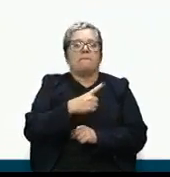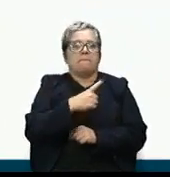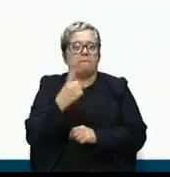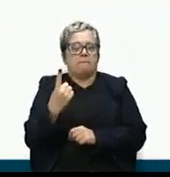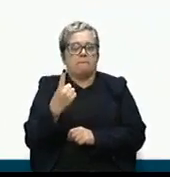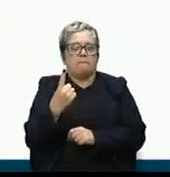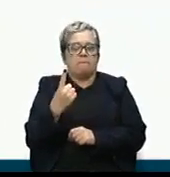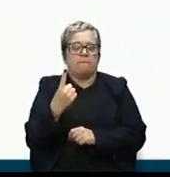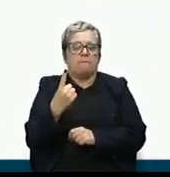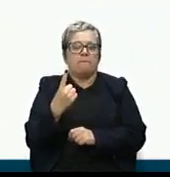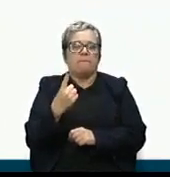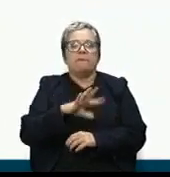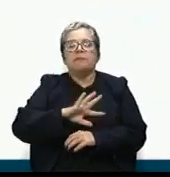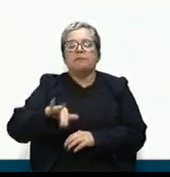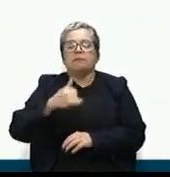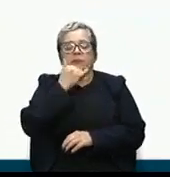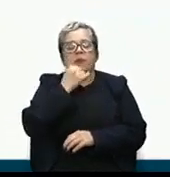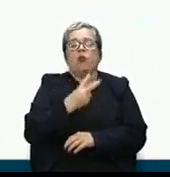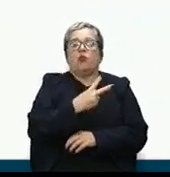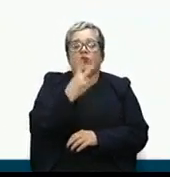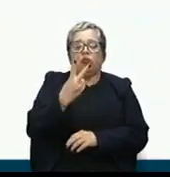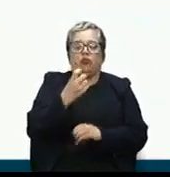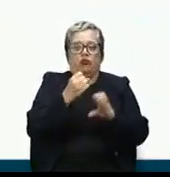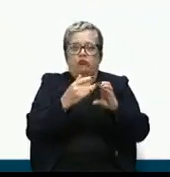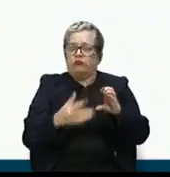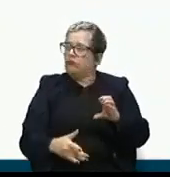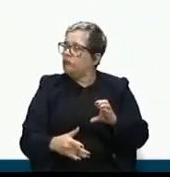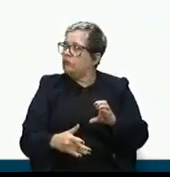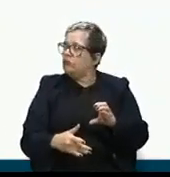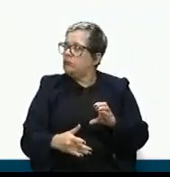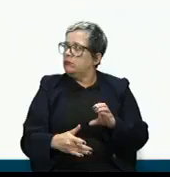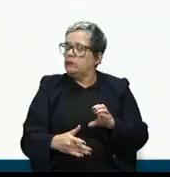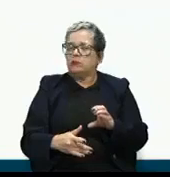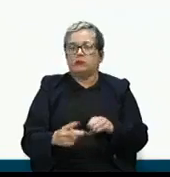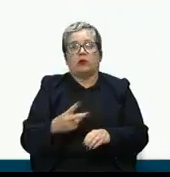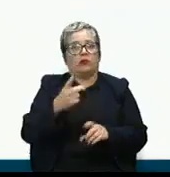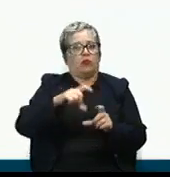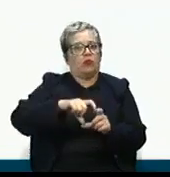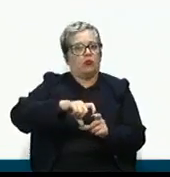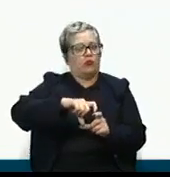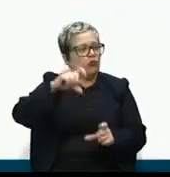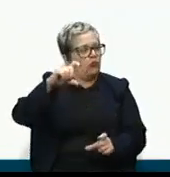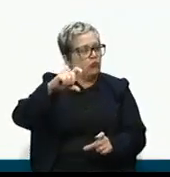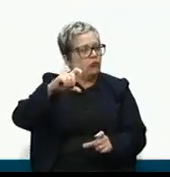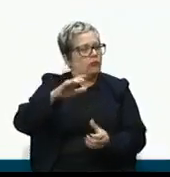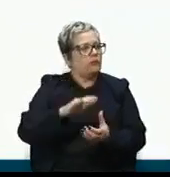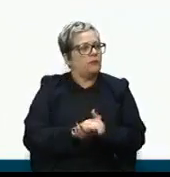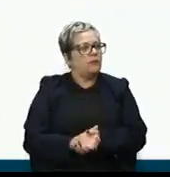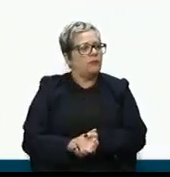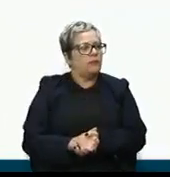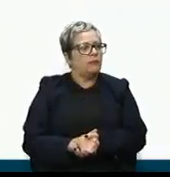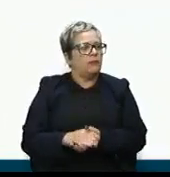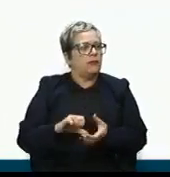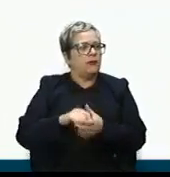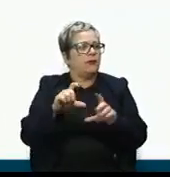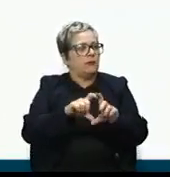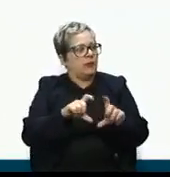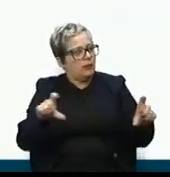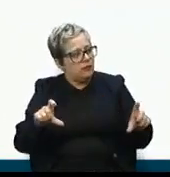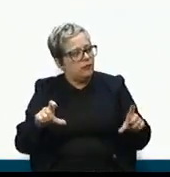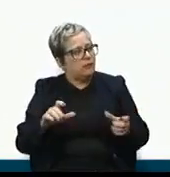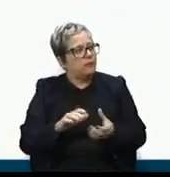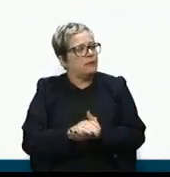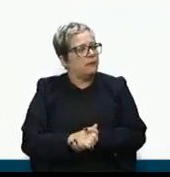o segundo elemento, né, da segunda coluna. Então, da primeira linha, o segundo